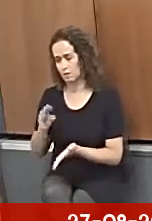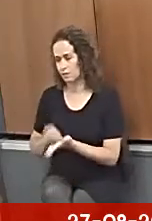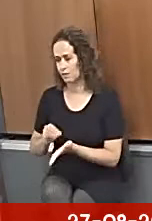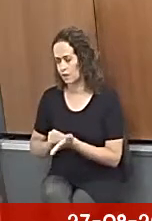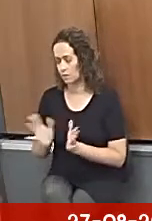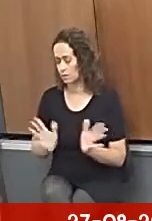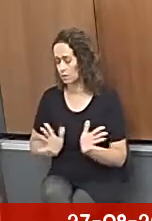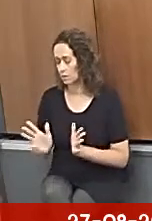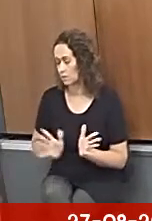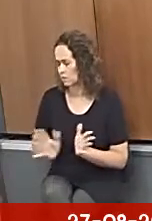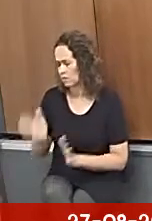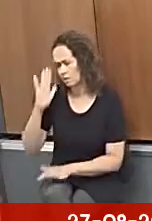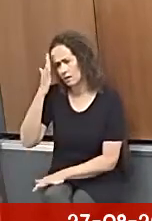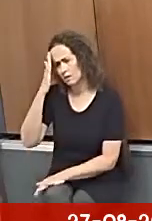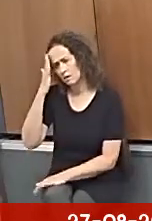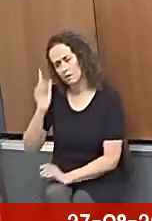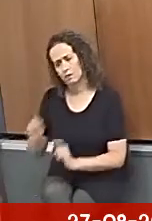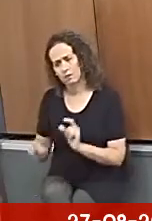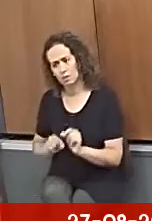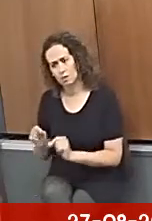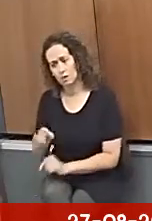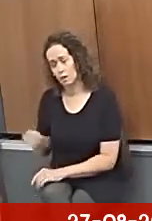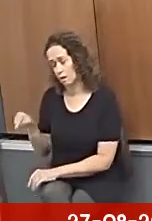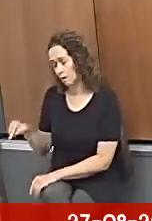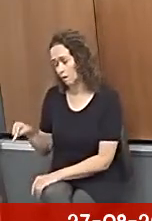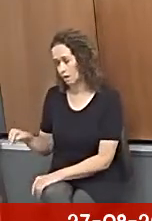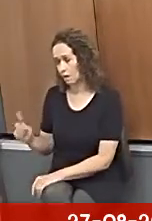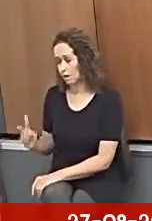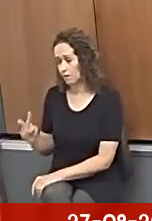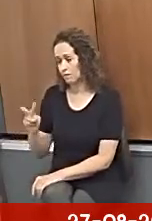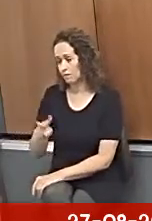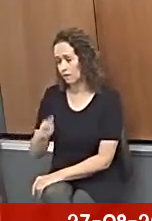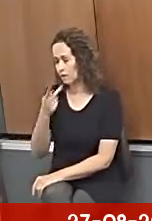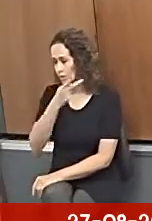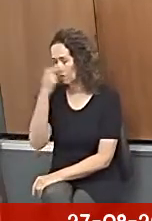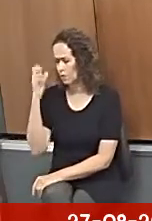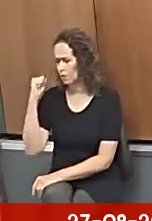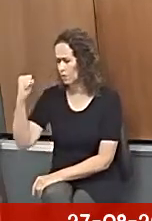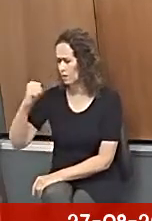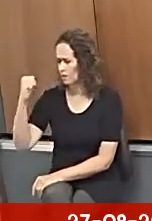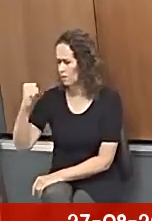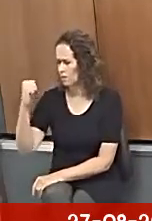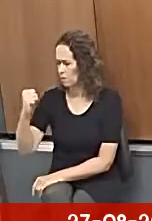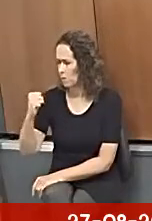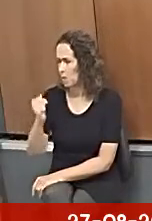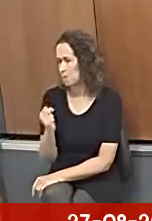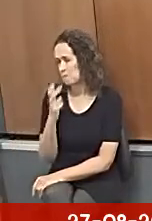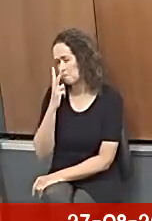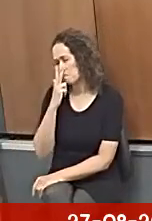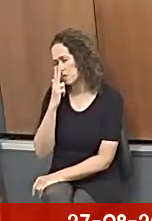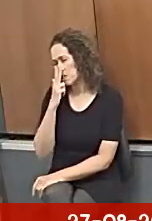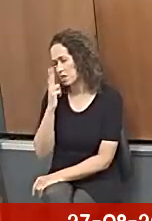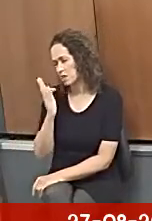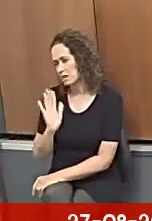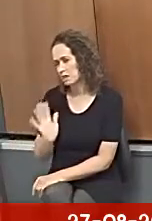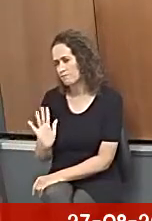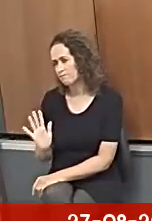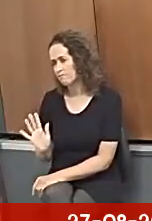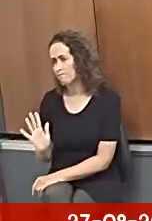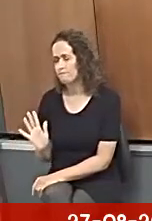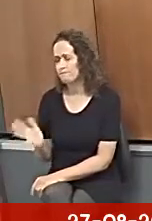entende se que a minas arena enxerga o torcedor do cruzeiro como se fosse sobre as situações